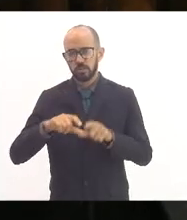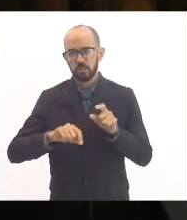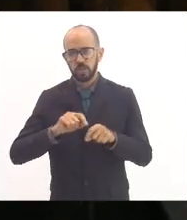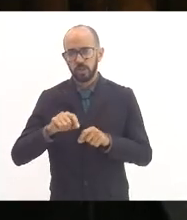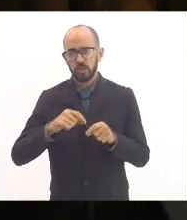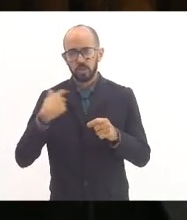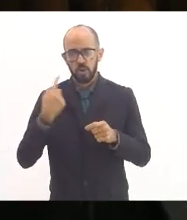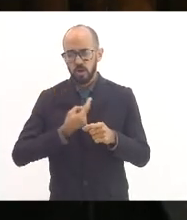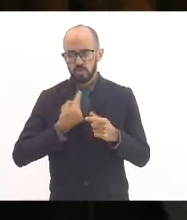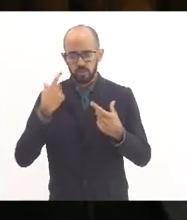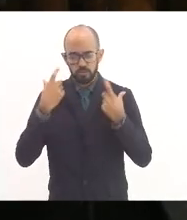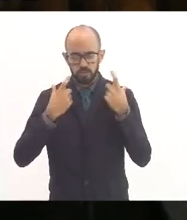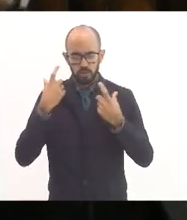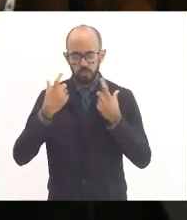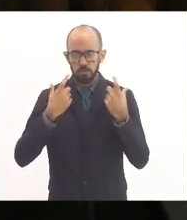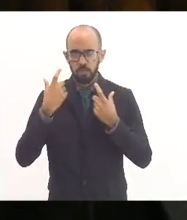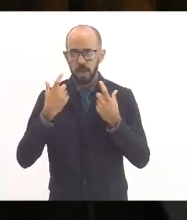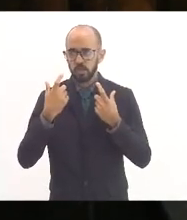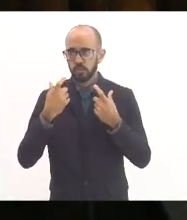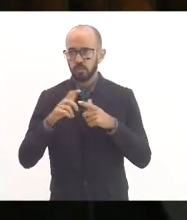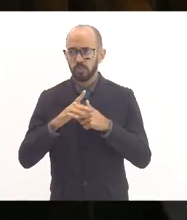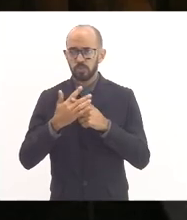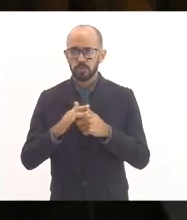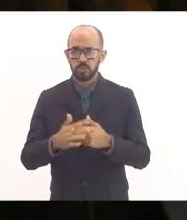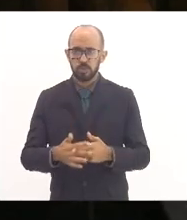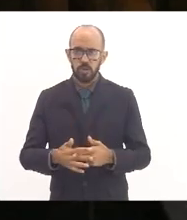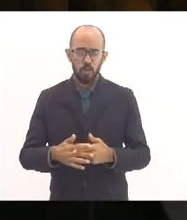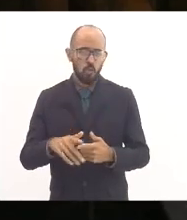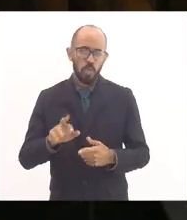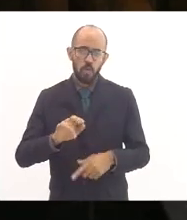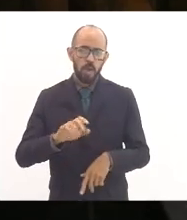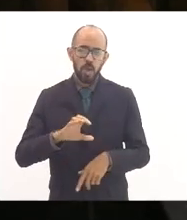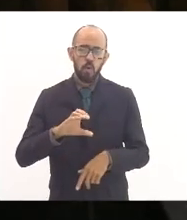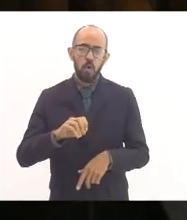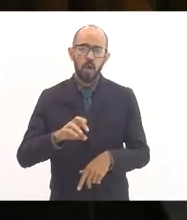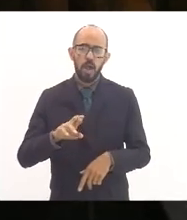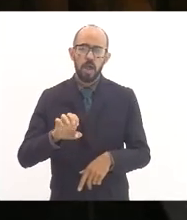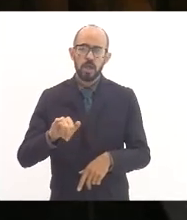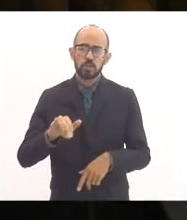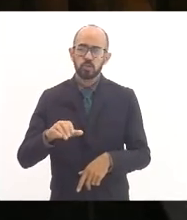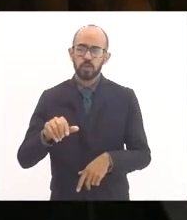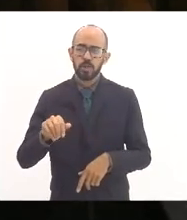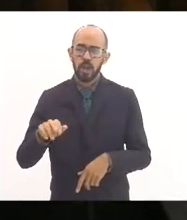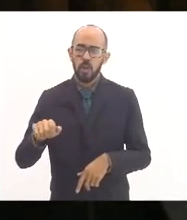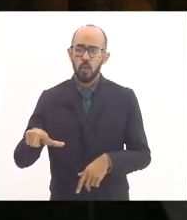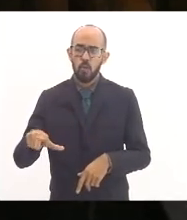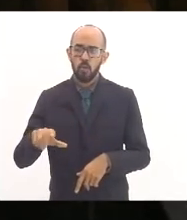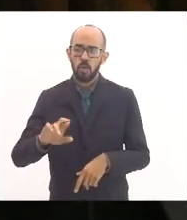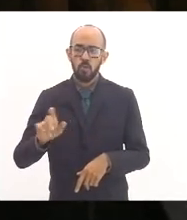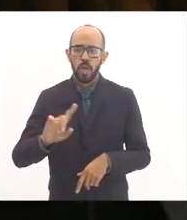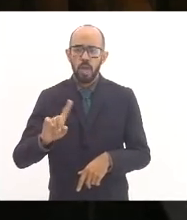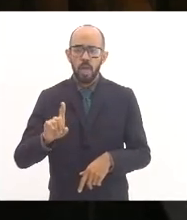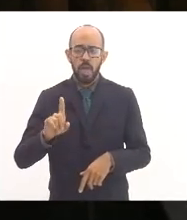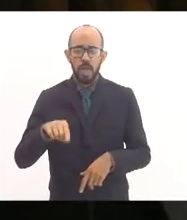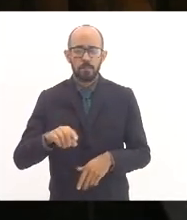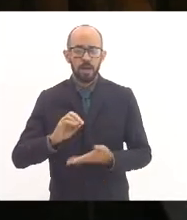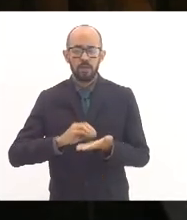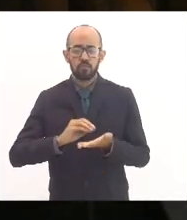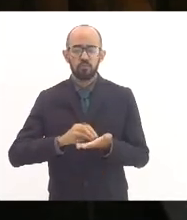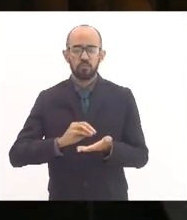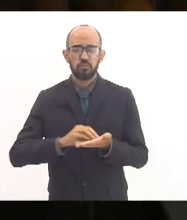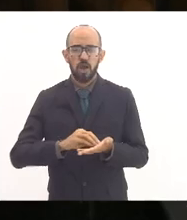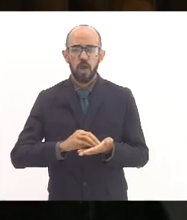eles nós estamos preocupados com a questão correcional não não é nada disso não se trata disso se trata da não previsão